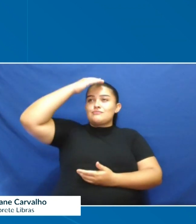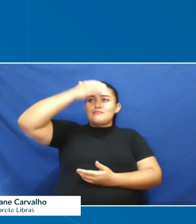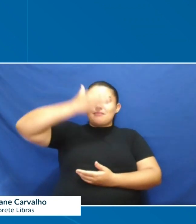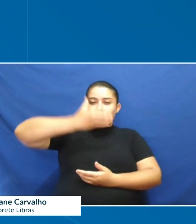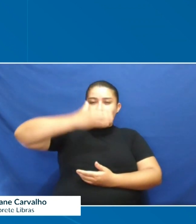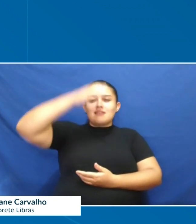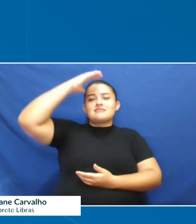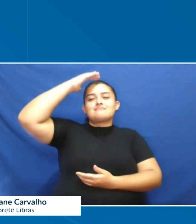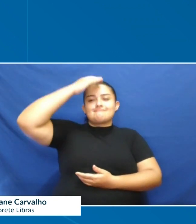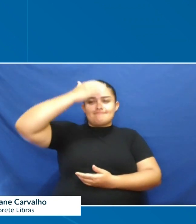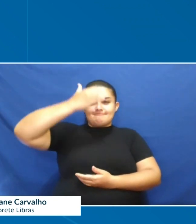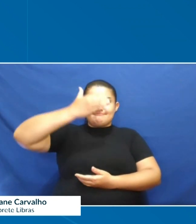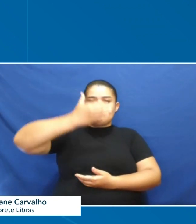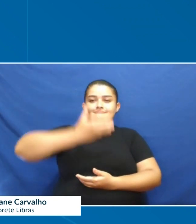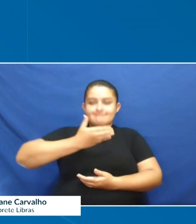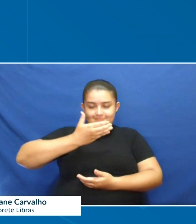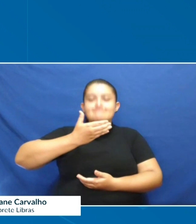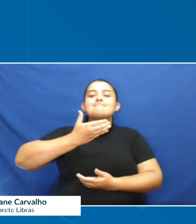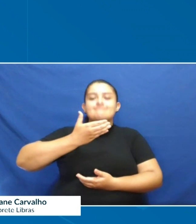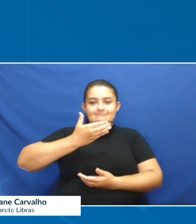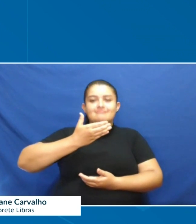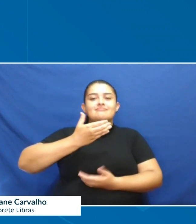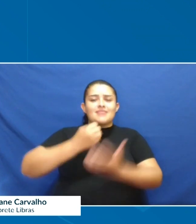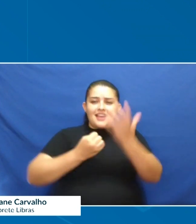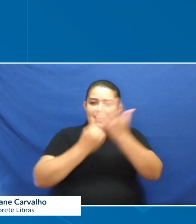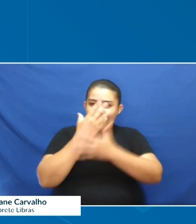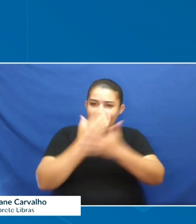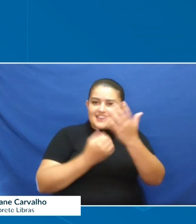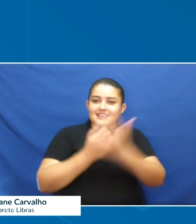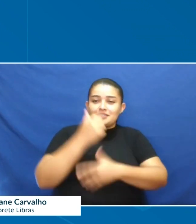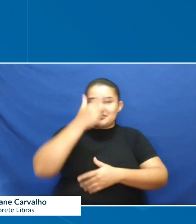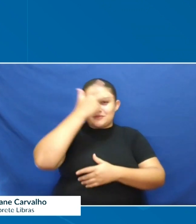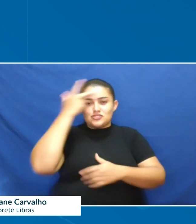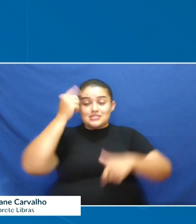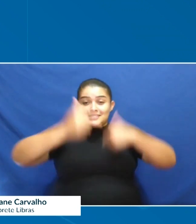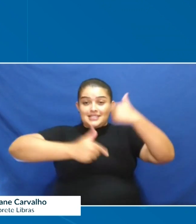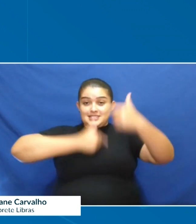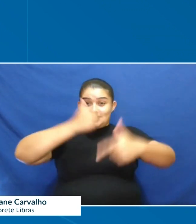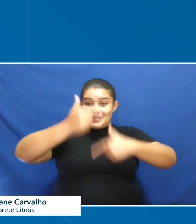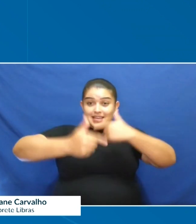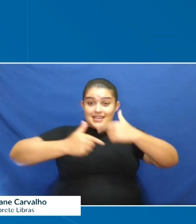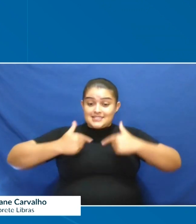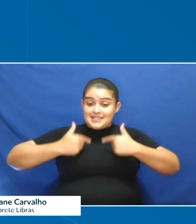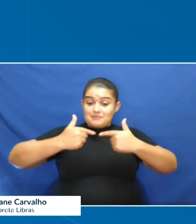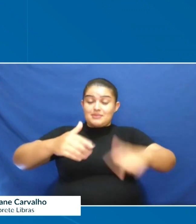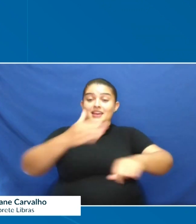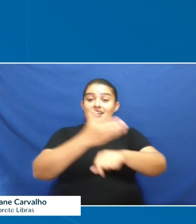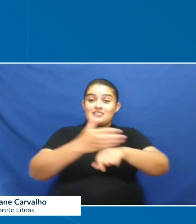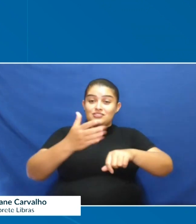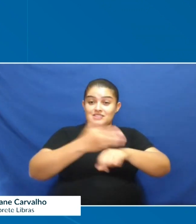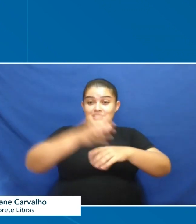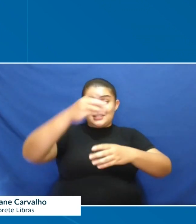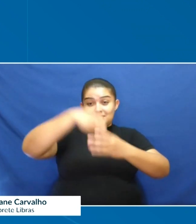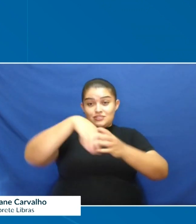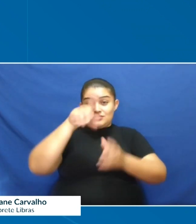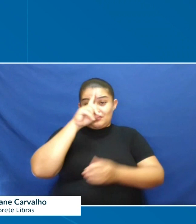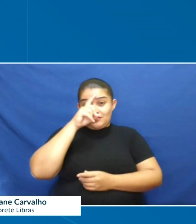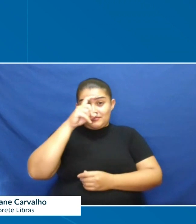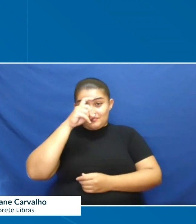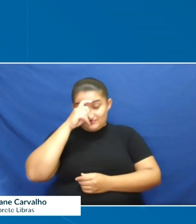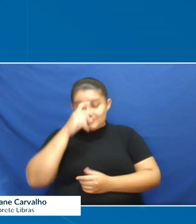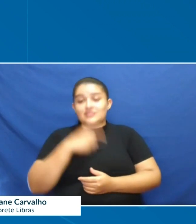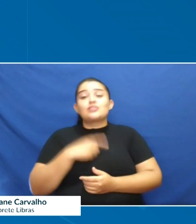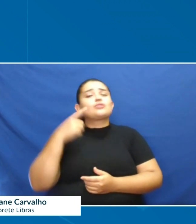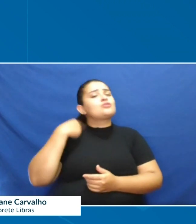aquelas máscaras de proteção para o pessoal que está atuando, né, na prática, nos hospitais. Sobretudo, fizemos muitas